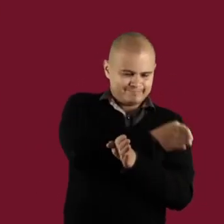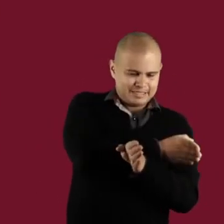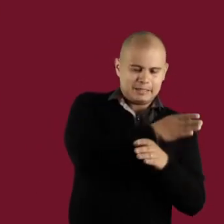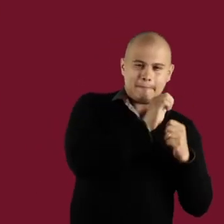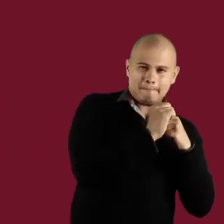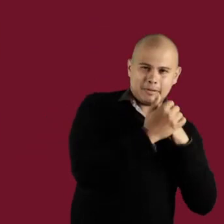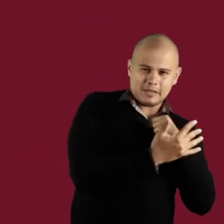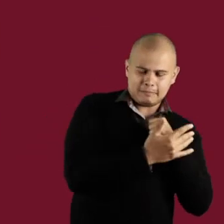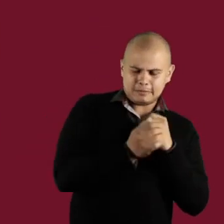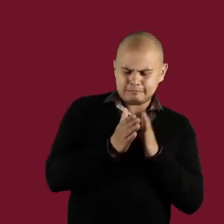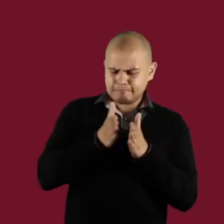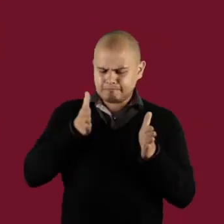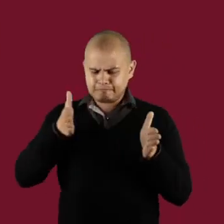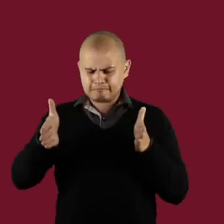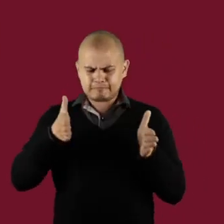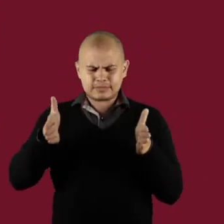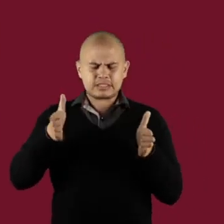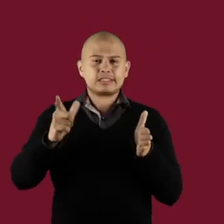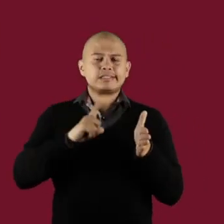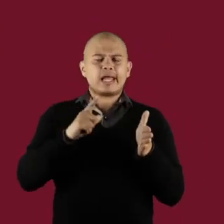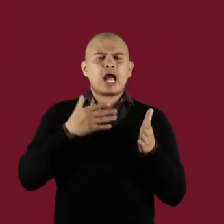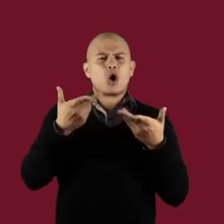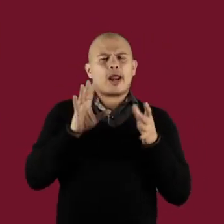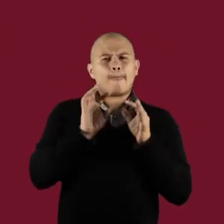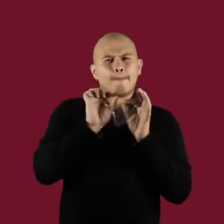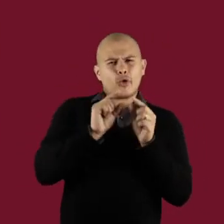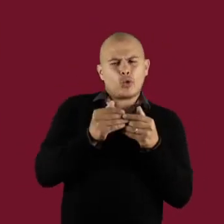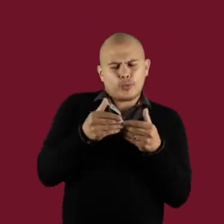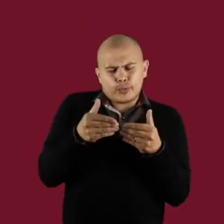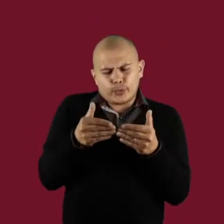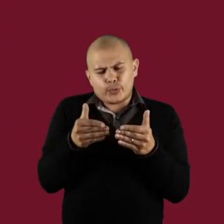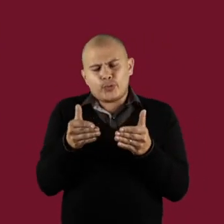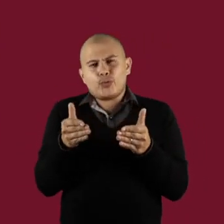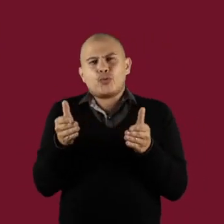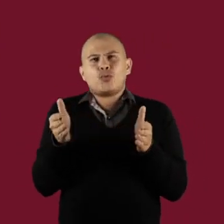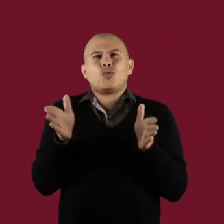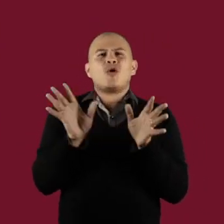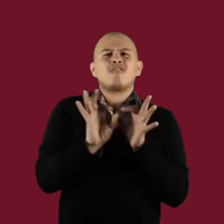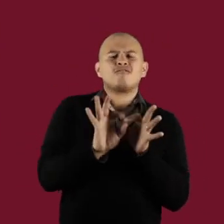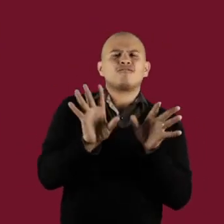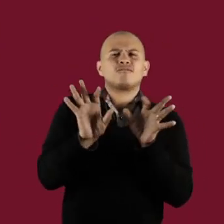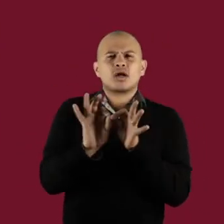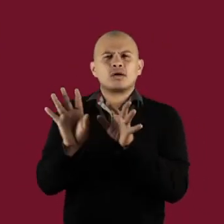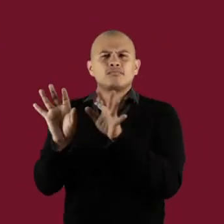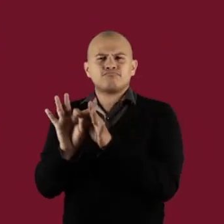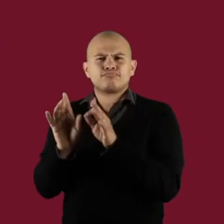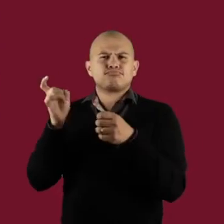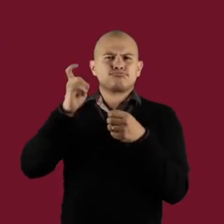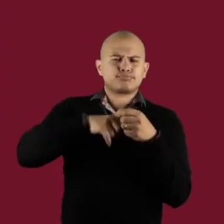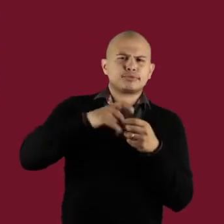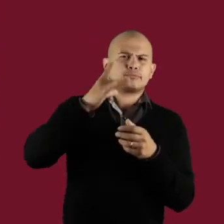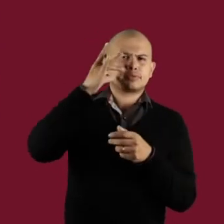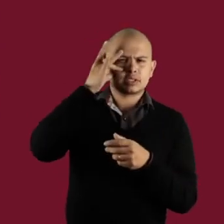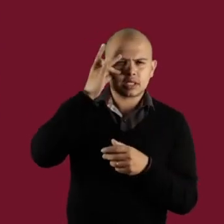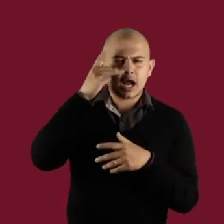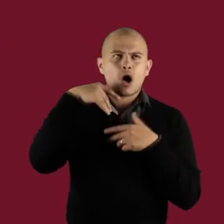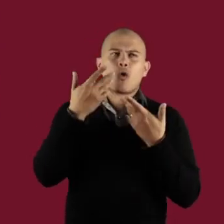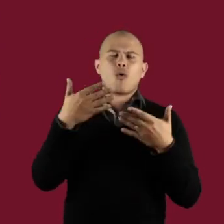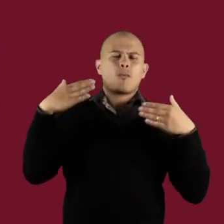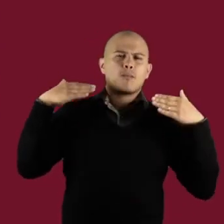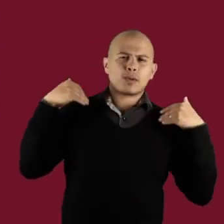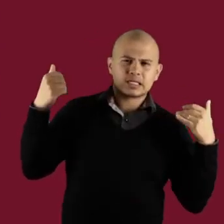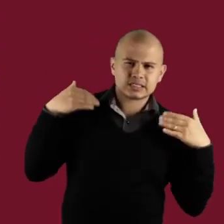nós vivemos uma abertura maior, né? Para retornar ao trabalho presencial, frequentar alguns espaços, isso